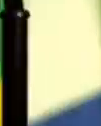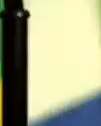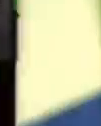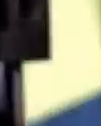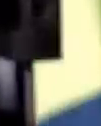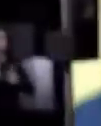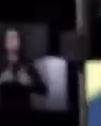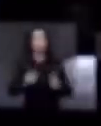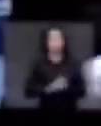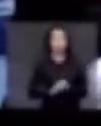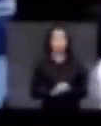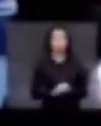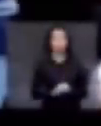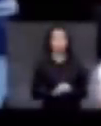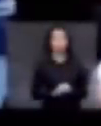resolver